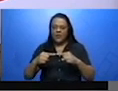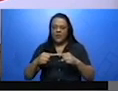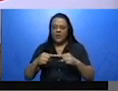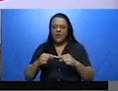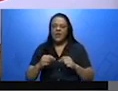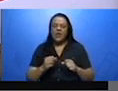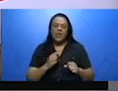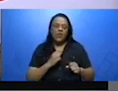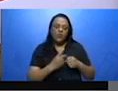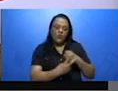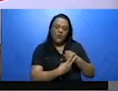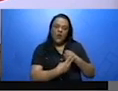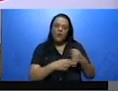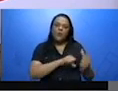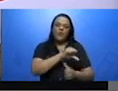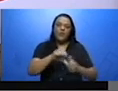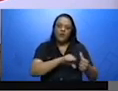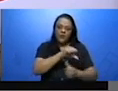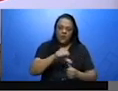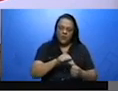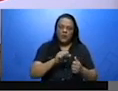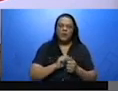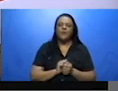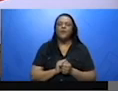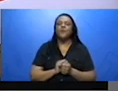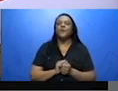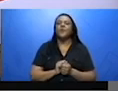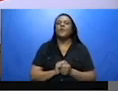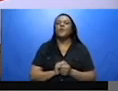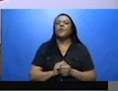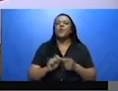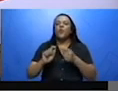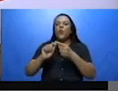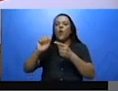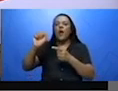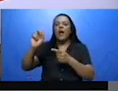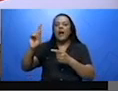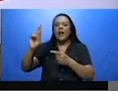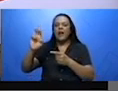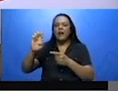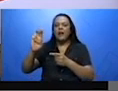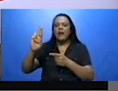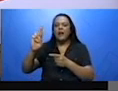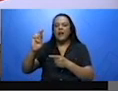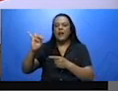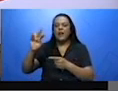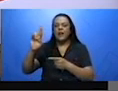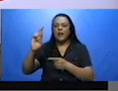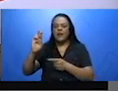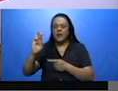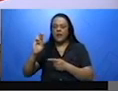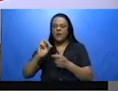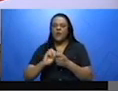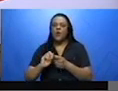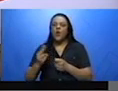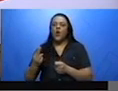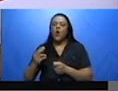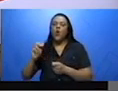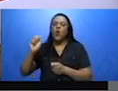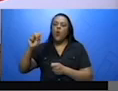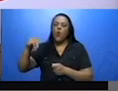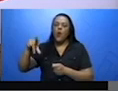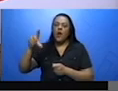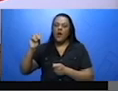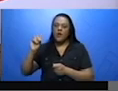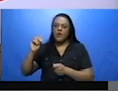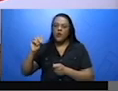do particípio ou do gerúndio? Nós podemos colocar qualquer uma. Aqui no caso, nós vamos usar o verbo no infinitivo. Então, eu tiro a